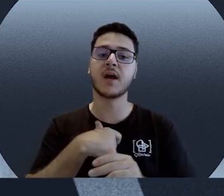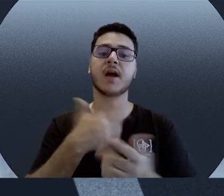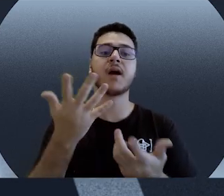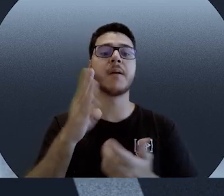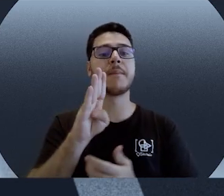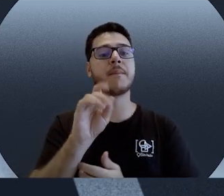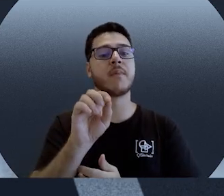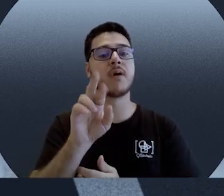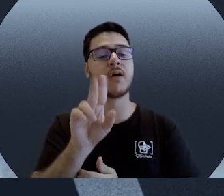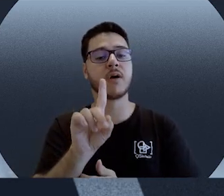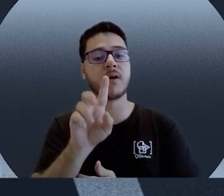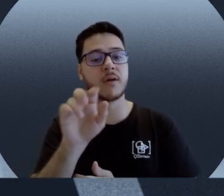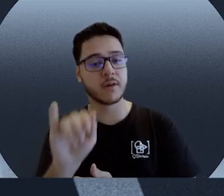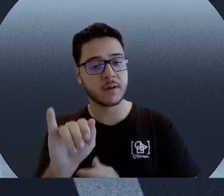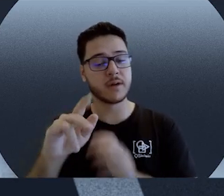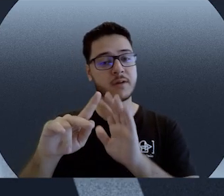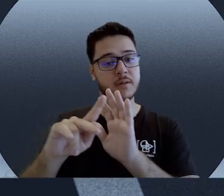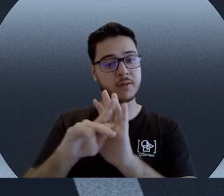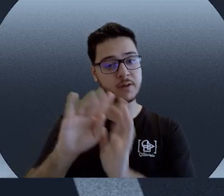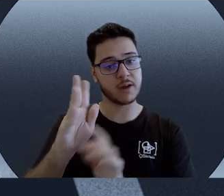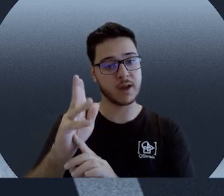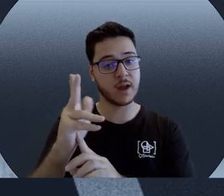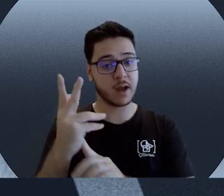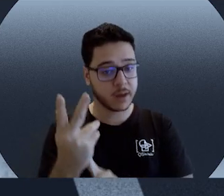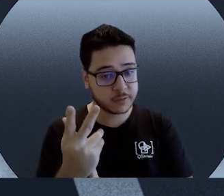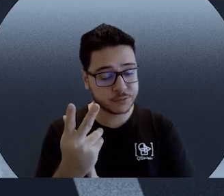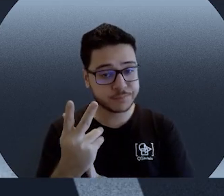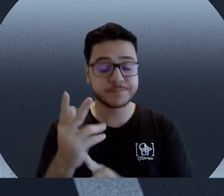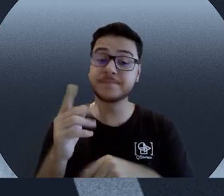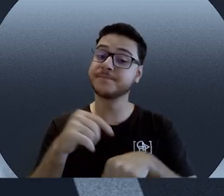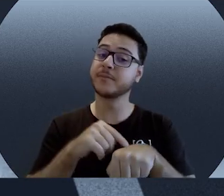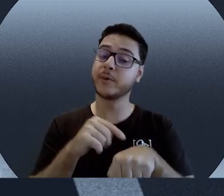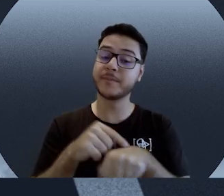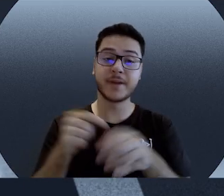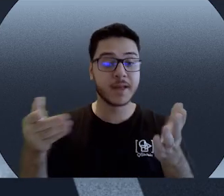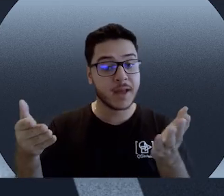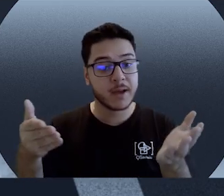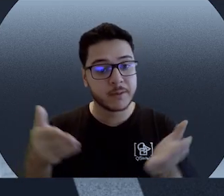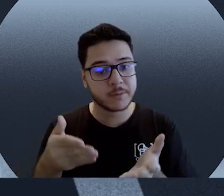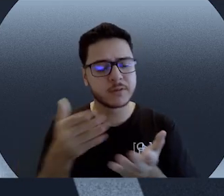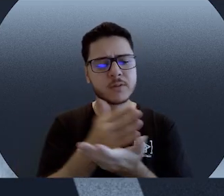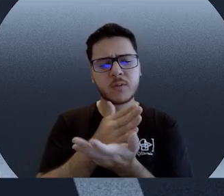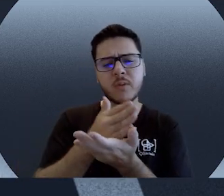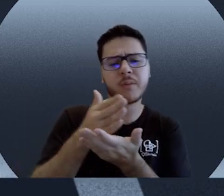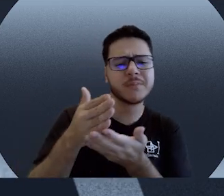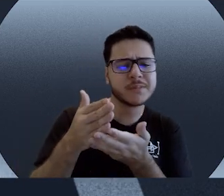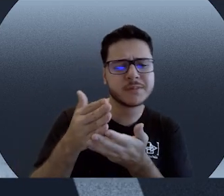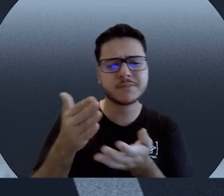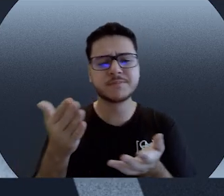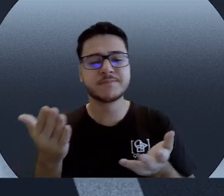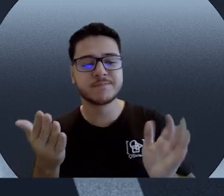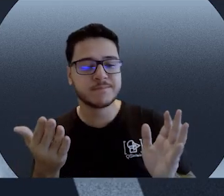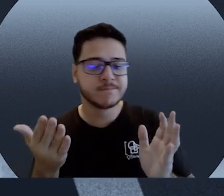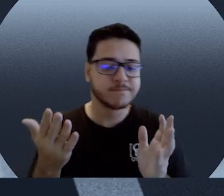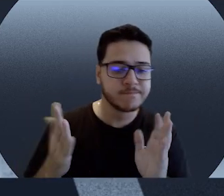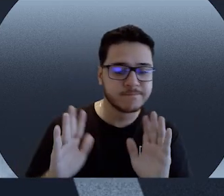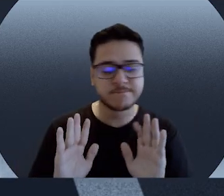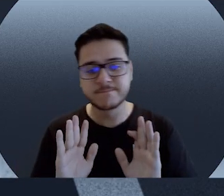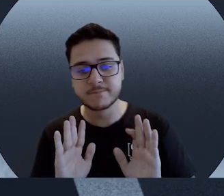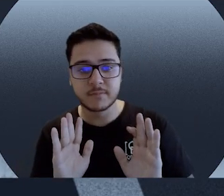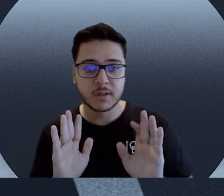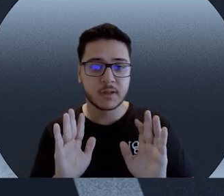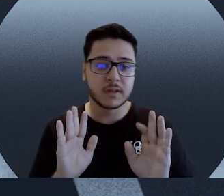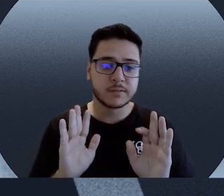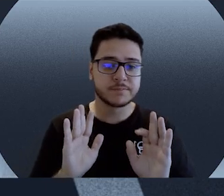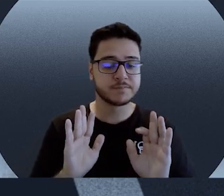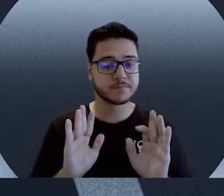art. É nesse momento também em que a arte começa a ficar um pouco, digamos